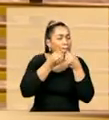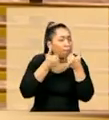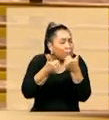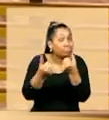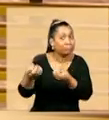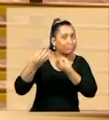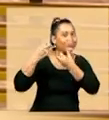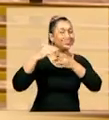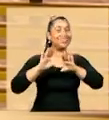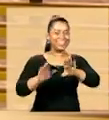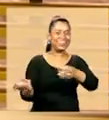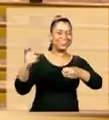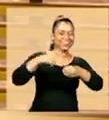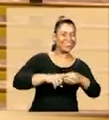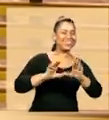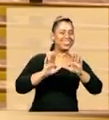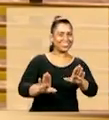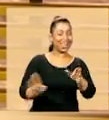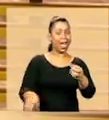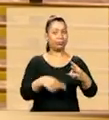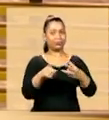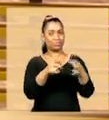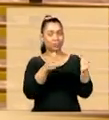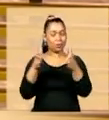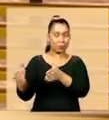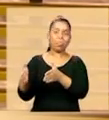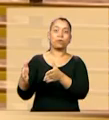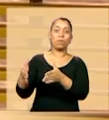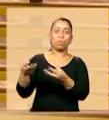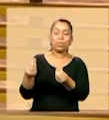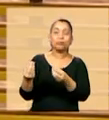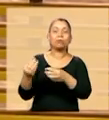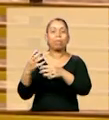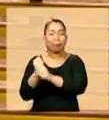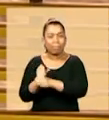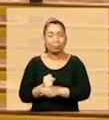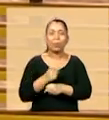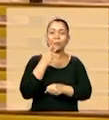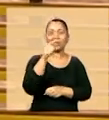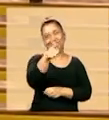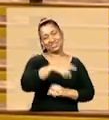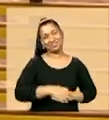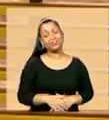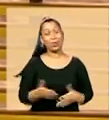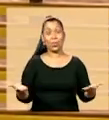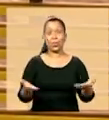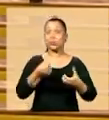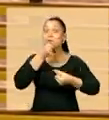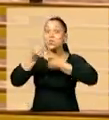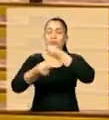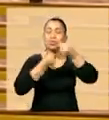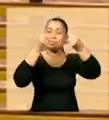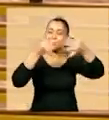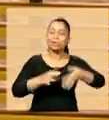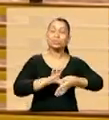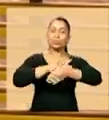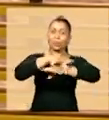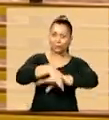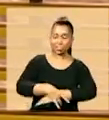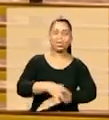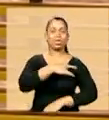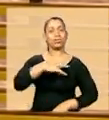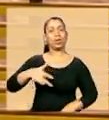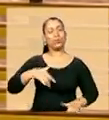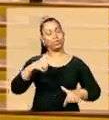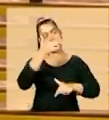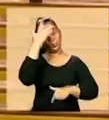rendendo, informativo. E a gente volta já já no terceiro bloco com muito mais dados sobre esse assunto para você. Ponto de vista hoje falando sobre segurança